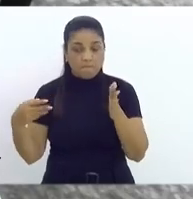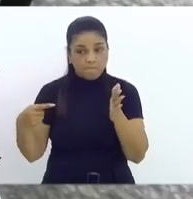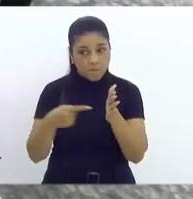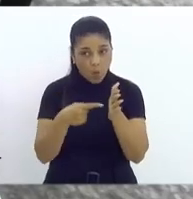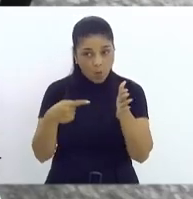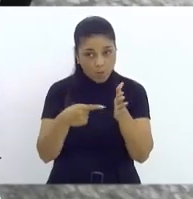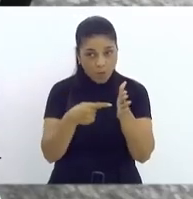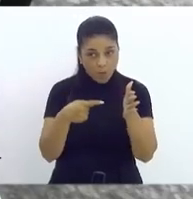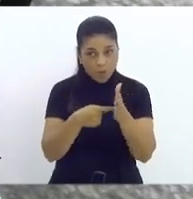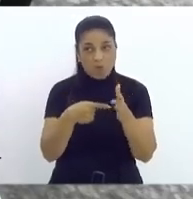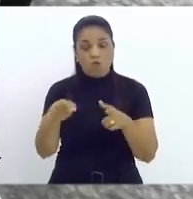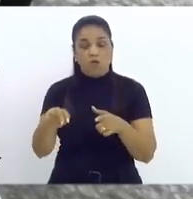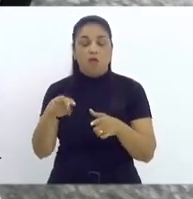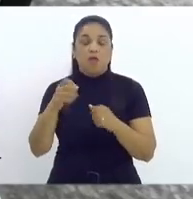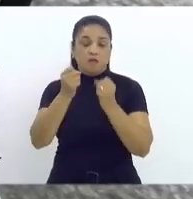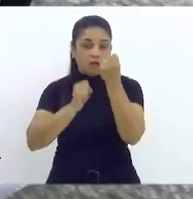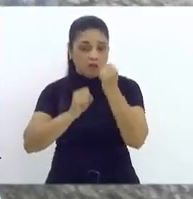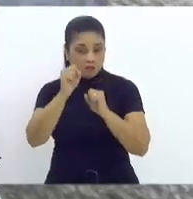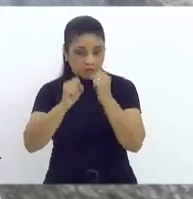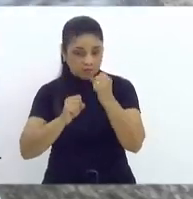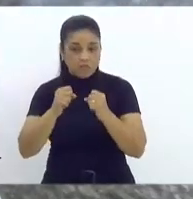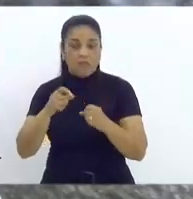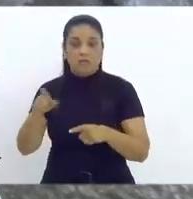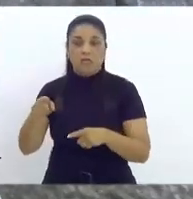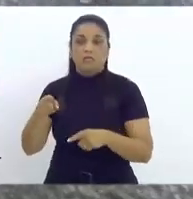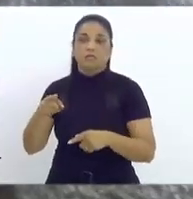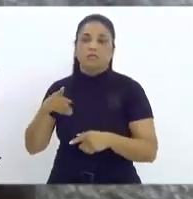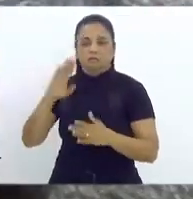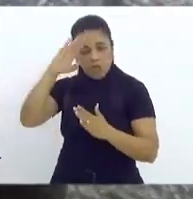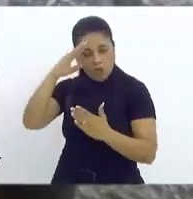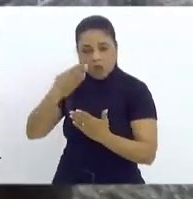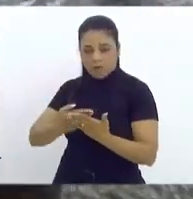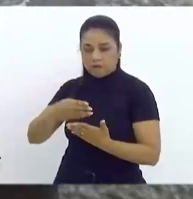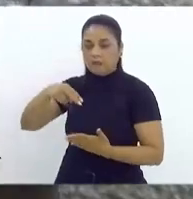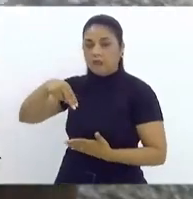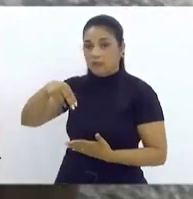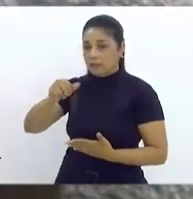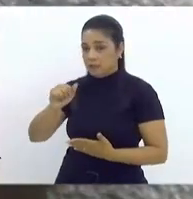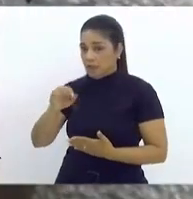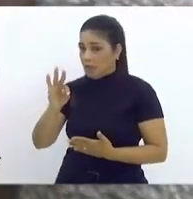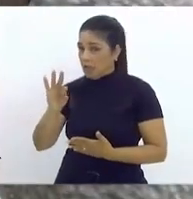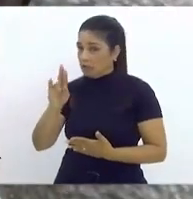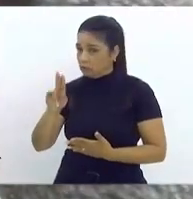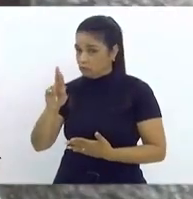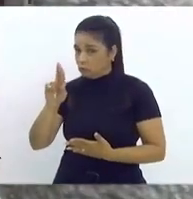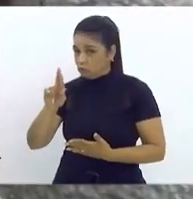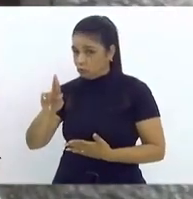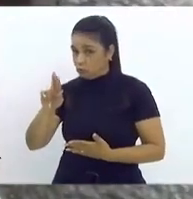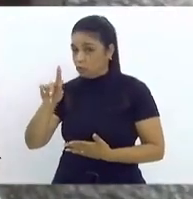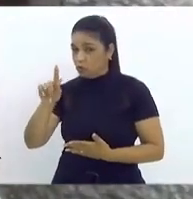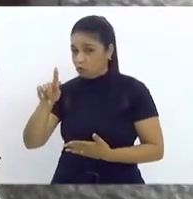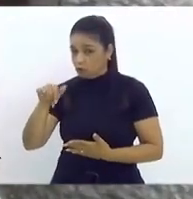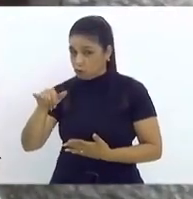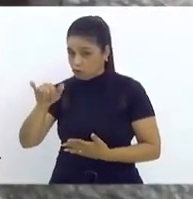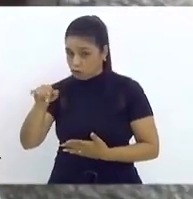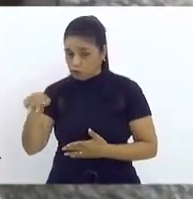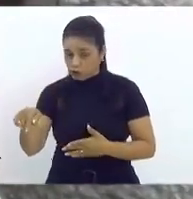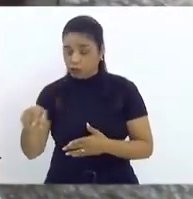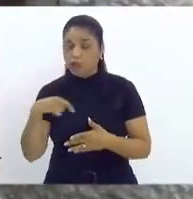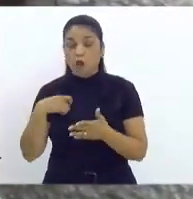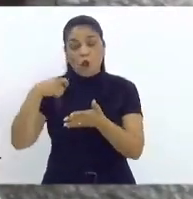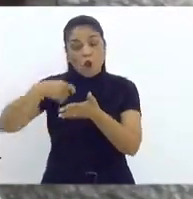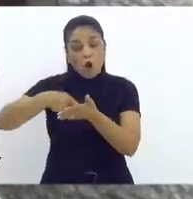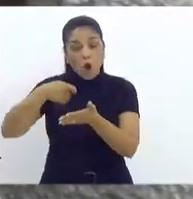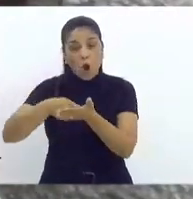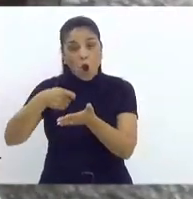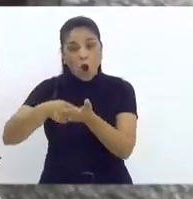da autoridade, da força da Naturgy, da confiabilidade, da credibilidade da empresa, justamente para esse tipo de expediente, fazer uma cobrança